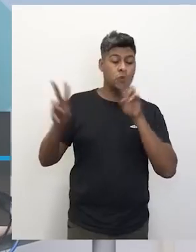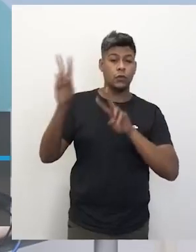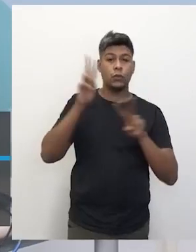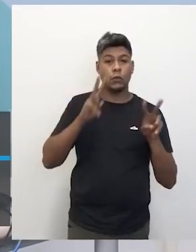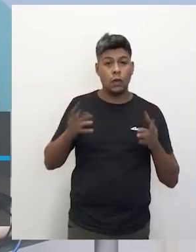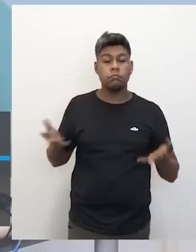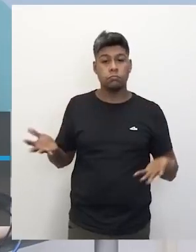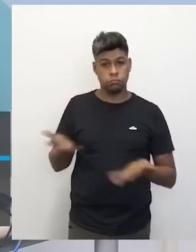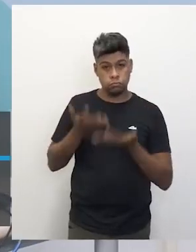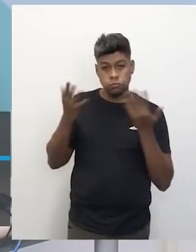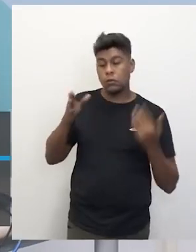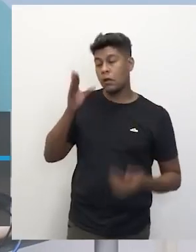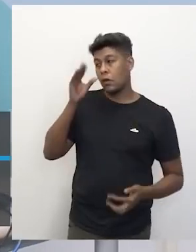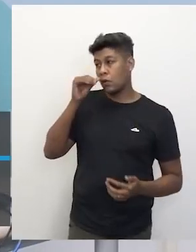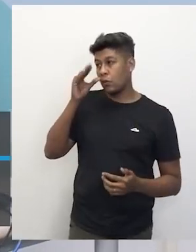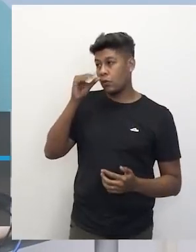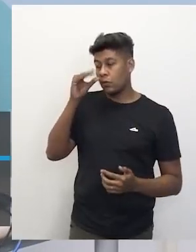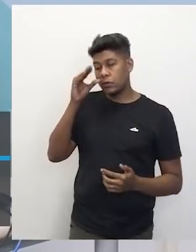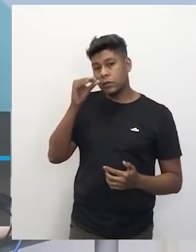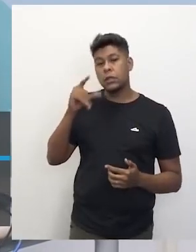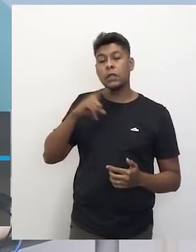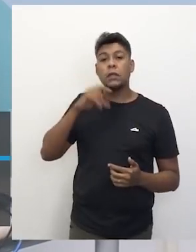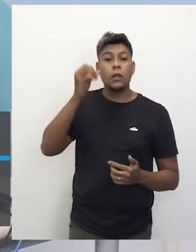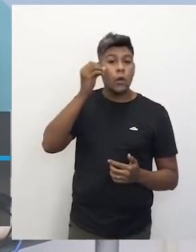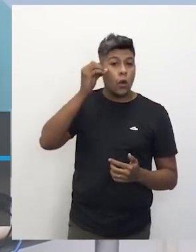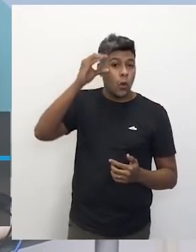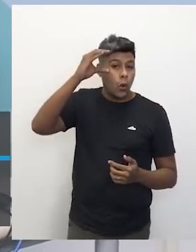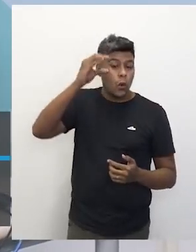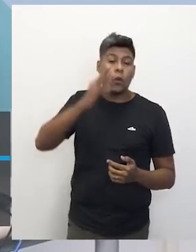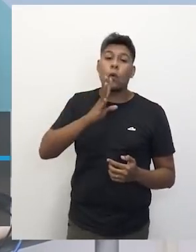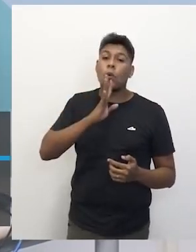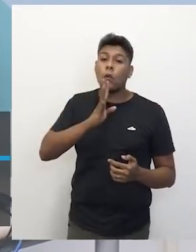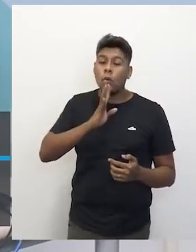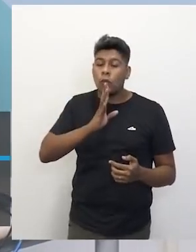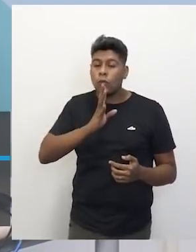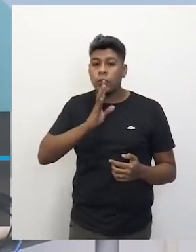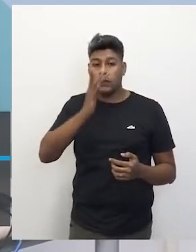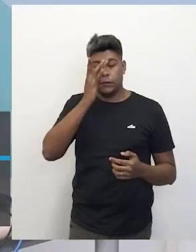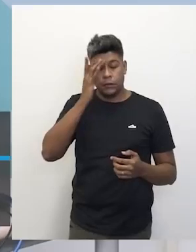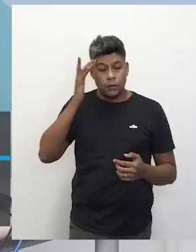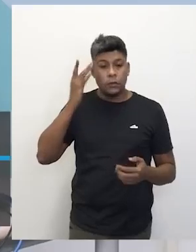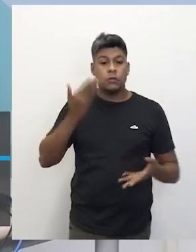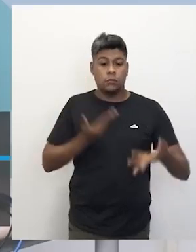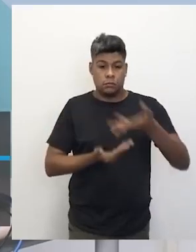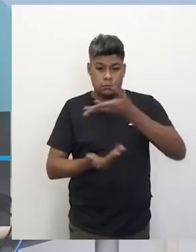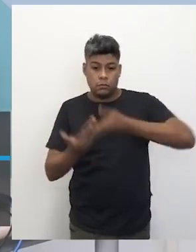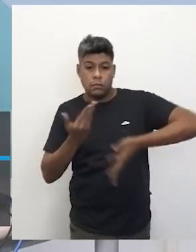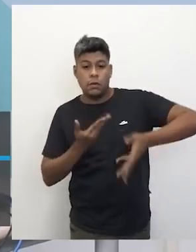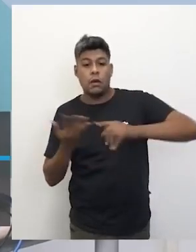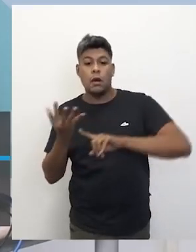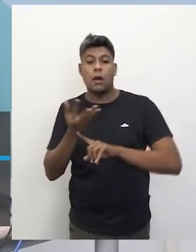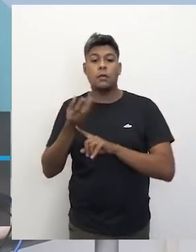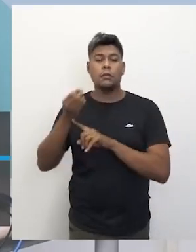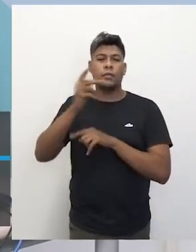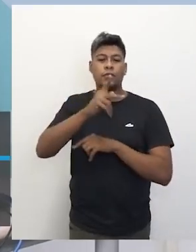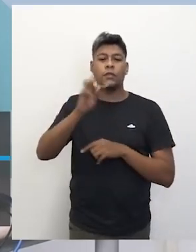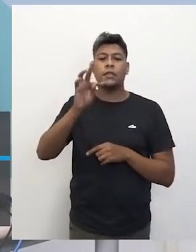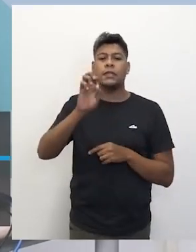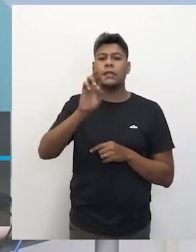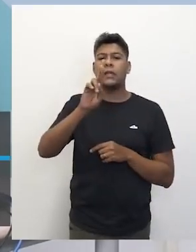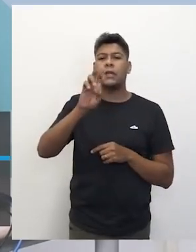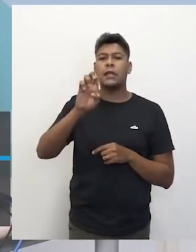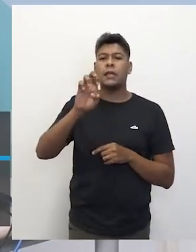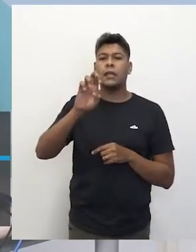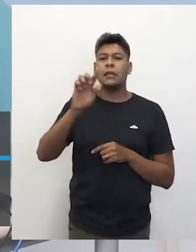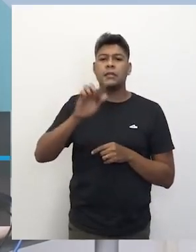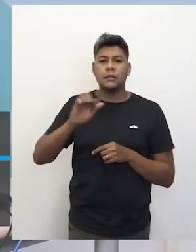instigar a curiosidade, né? Levar o conhecimento às pessoas, aproximar a arte. Aí até a Márcia colocou ali, da professora Tereza, né? Tudo que